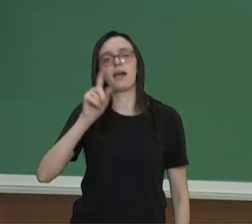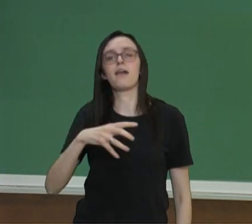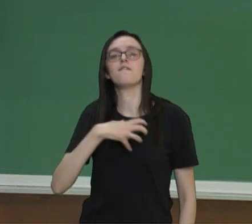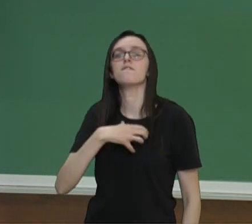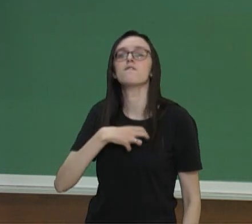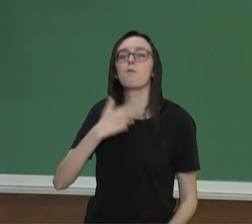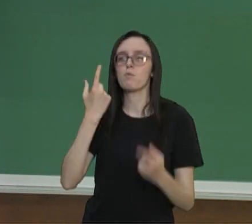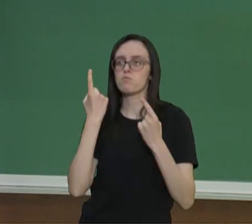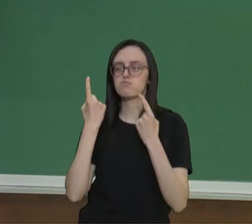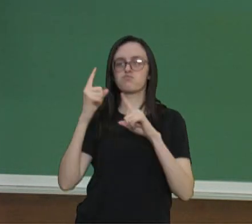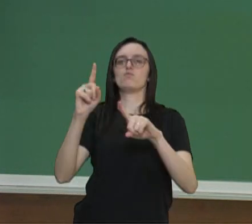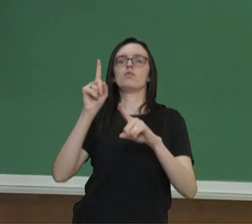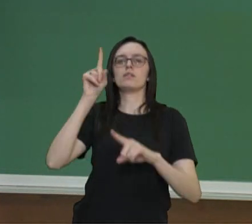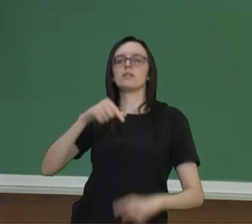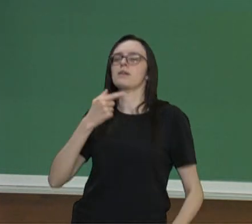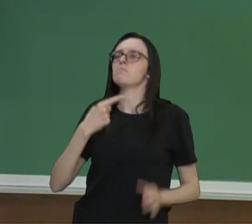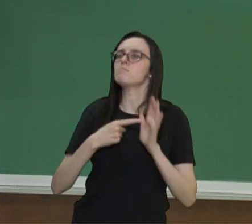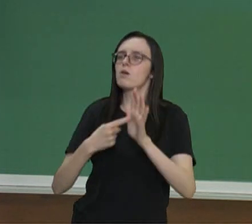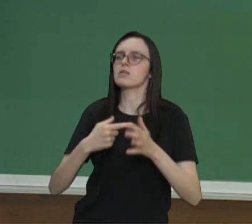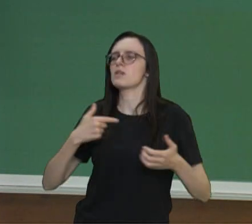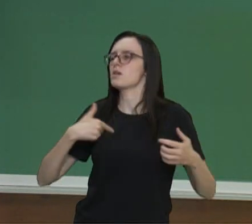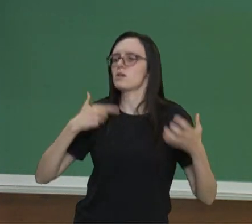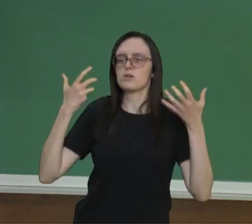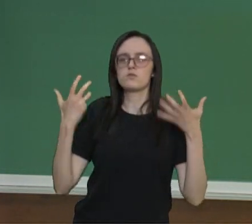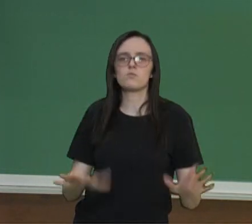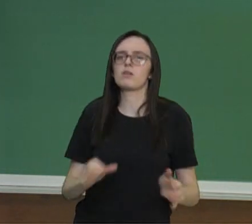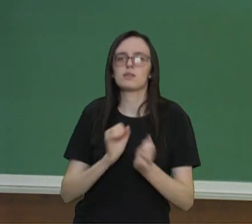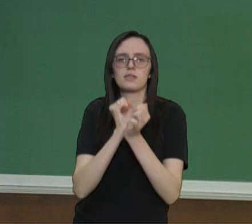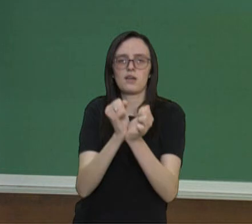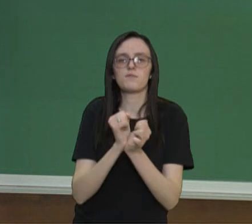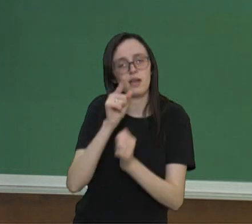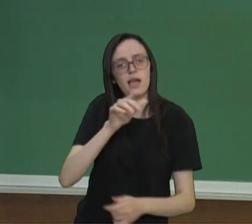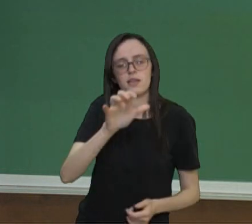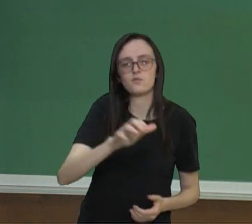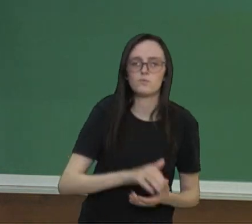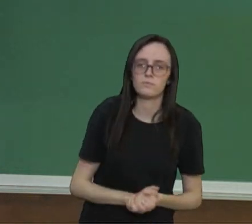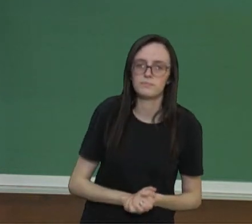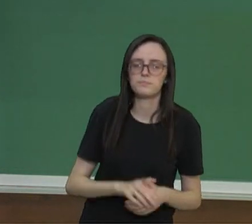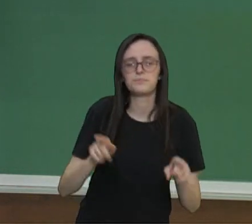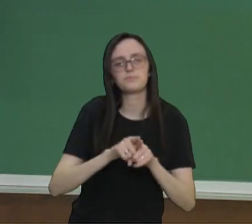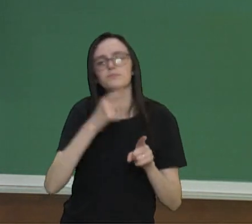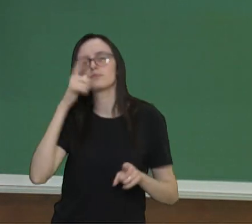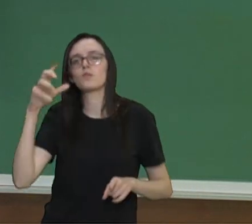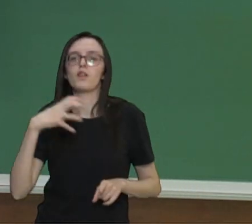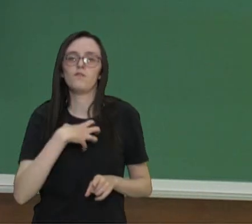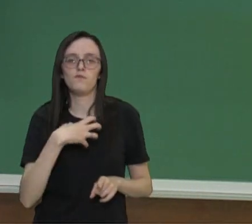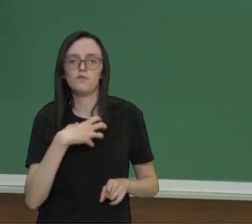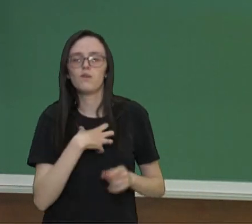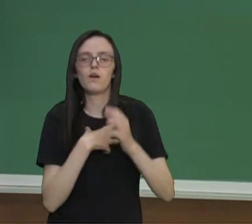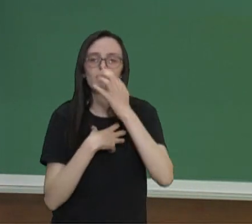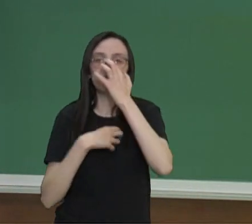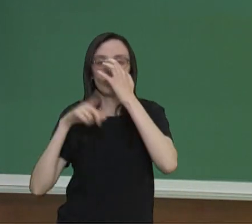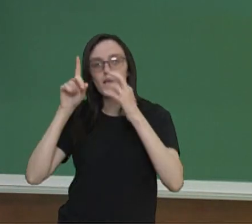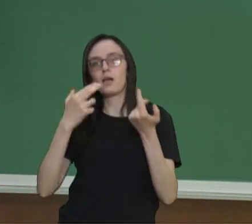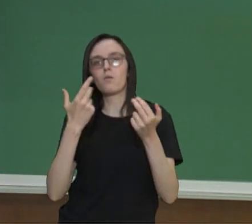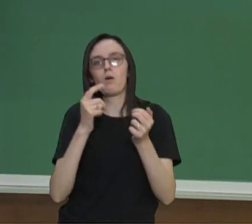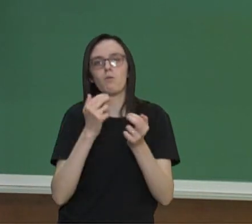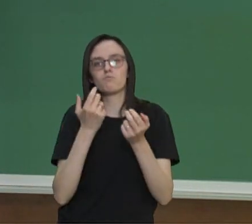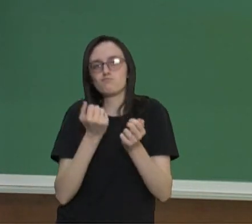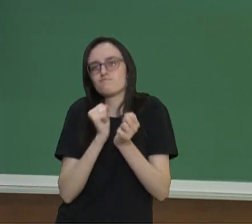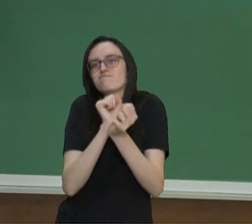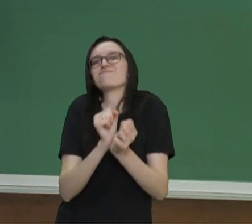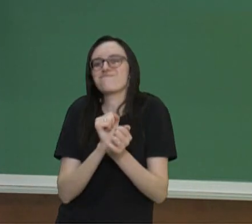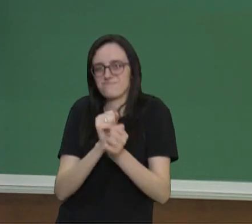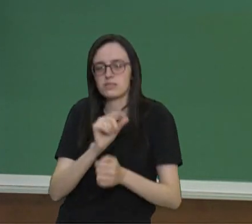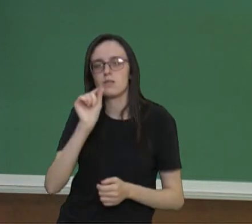de resistência, de dizer não queremos a escravidão. Ainda uma outra forma de resistência à escravidão